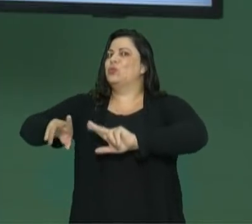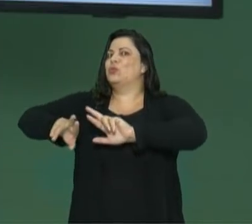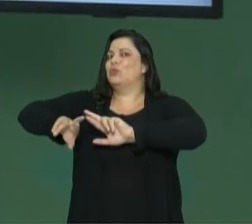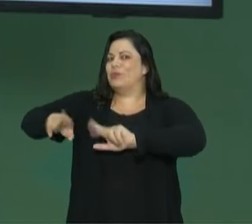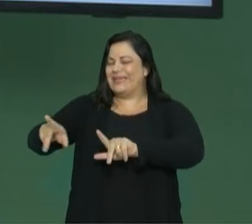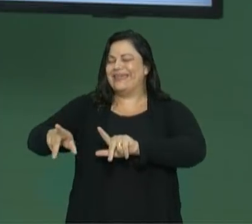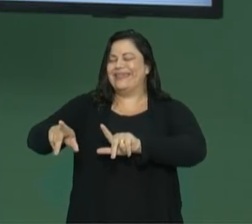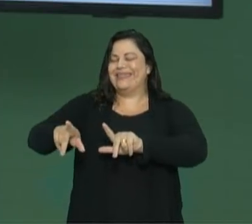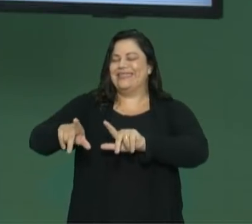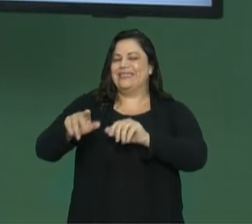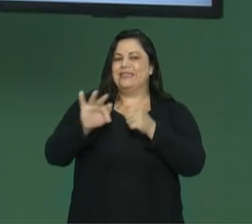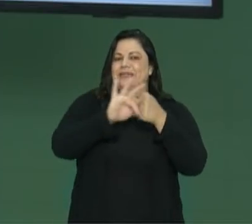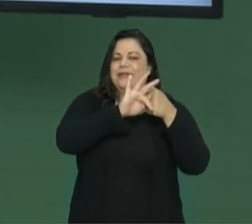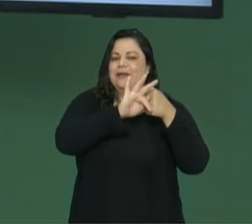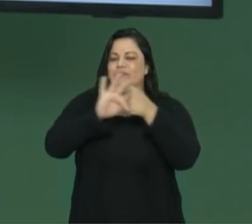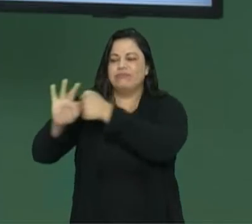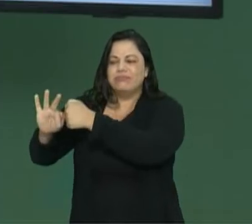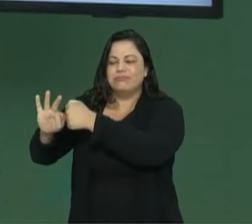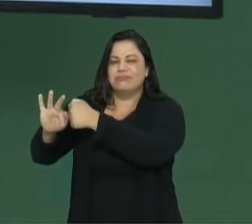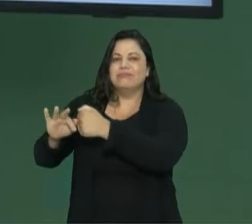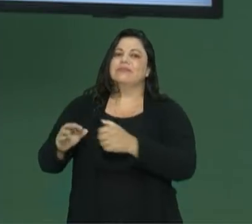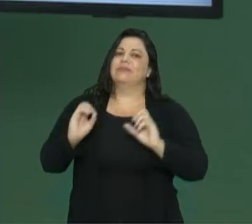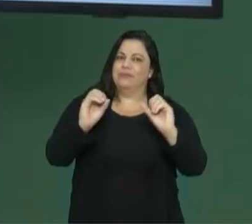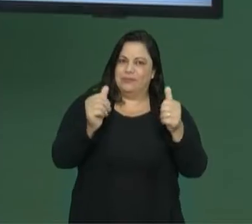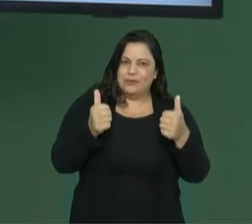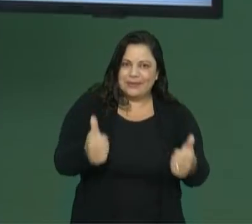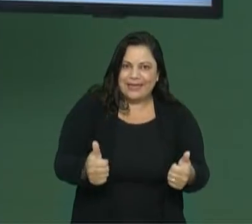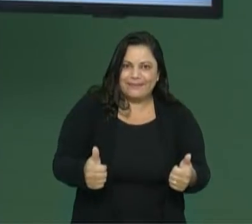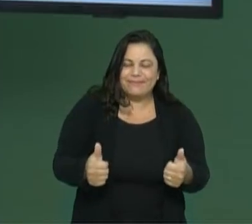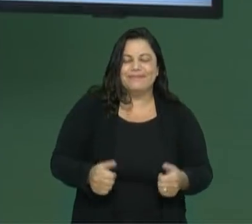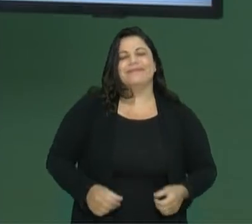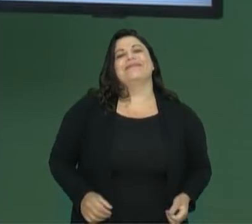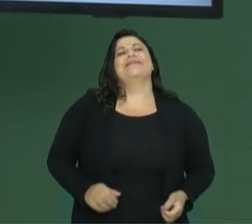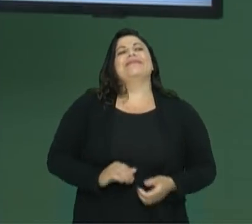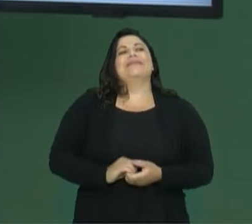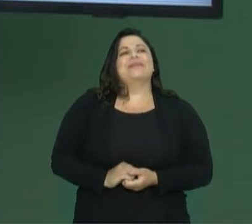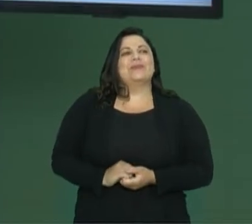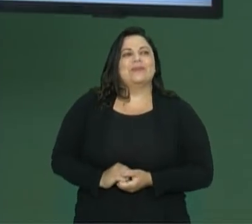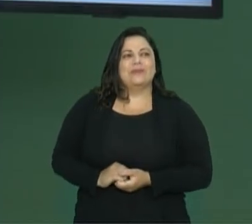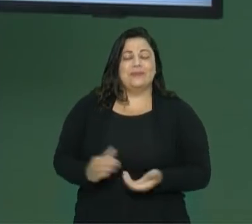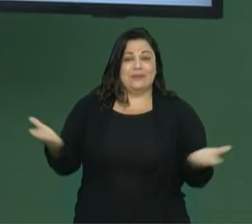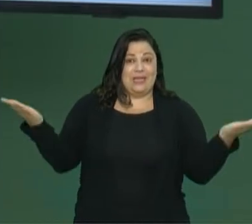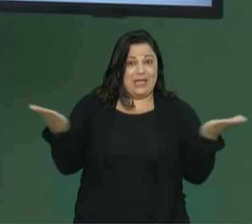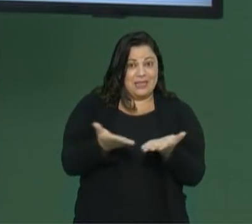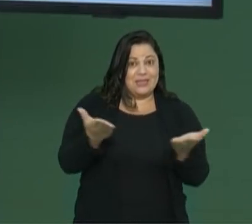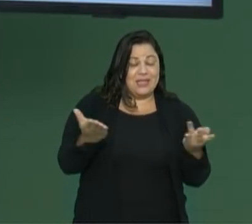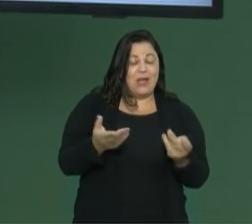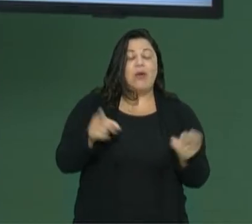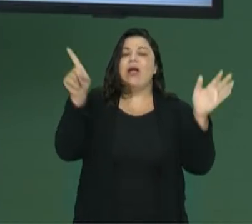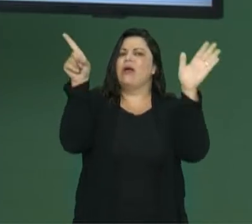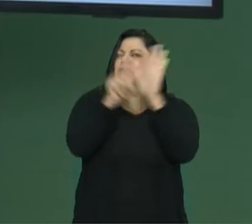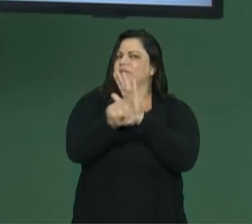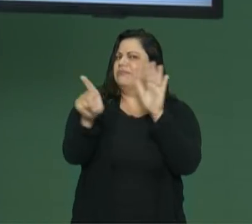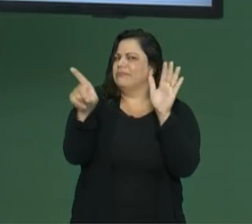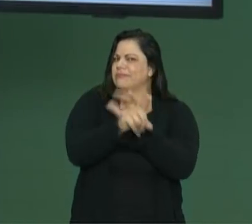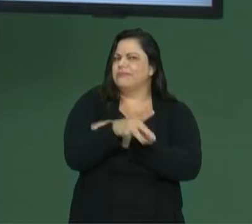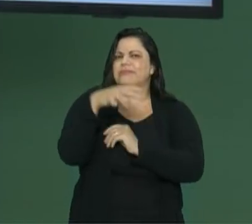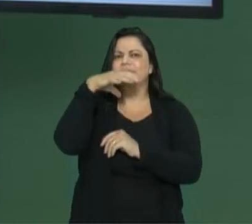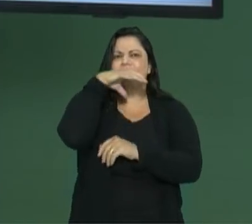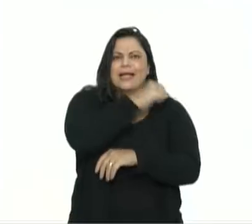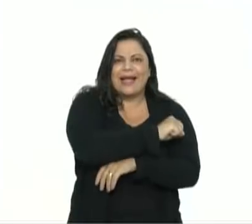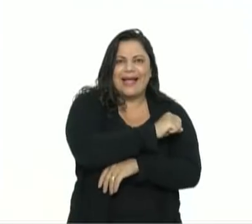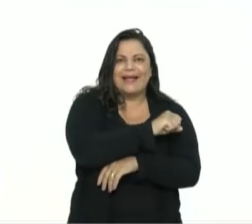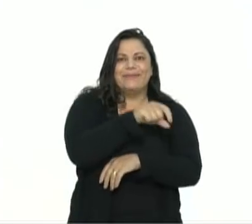um deslocamento, ok? Beleza. Então, agora eu vou fazer um quiz aqui bem rapidinho